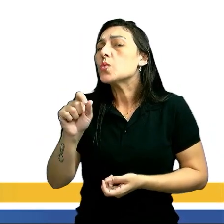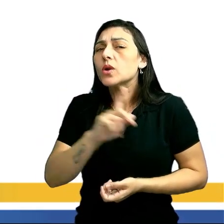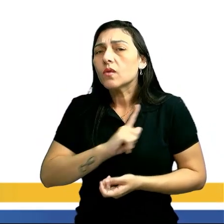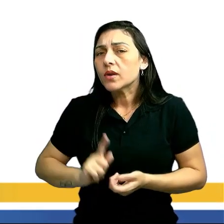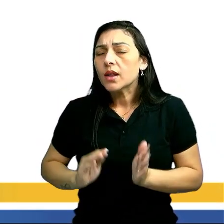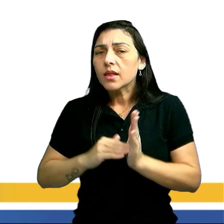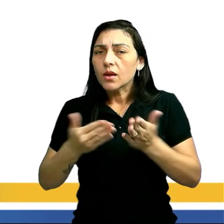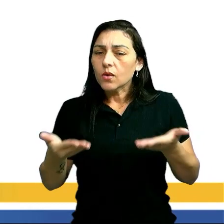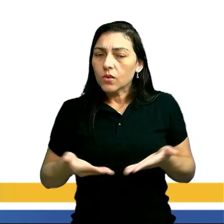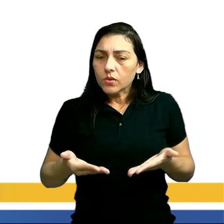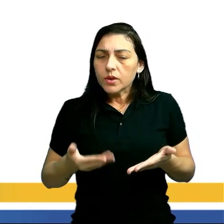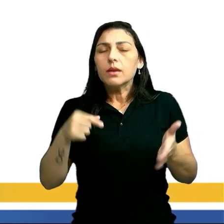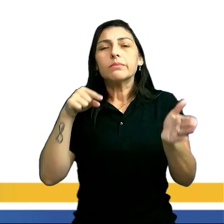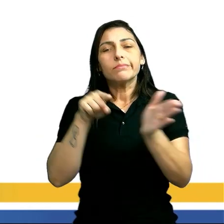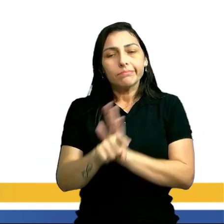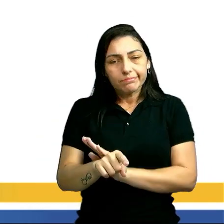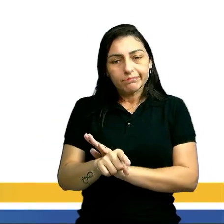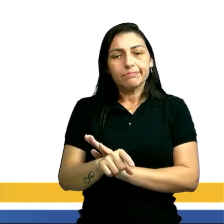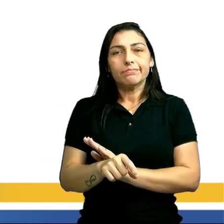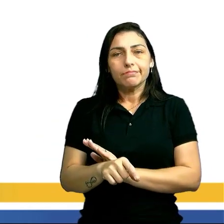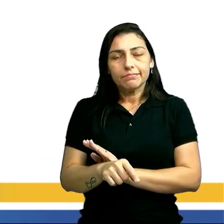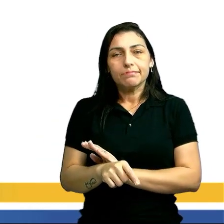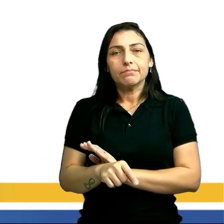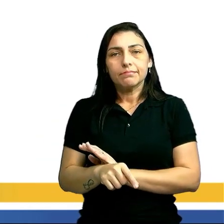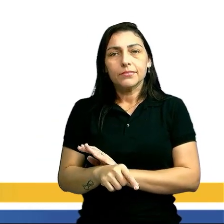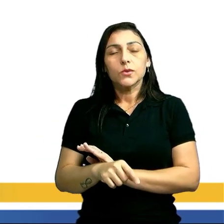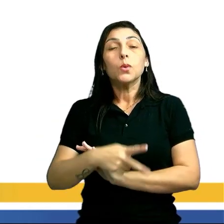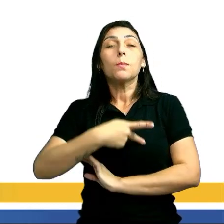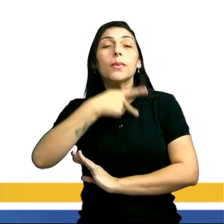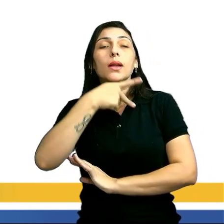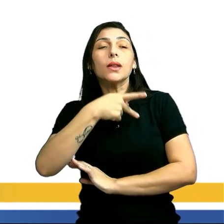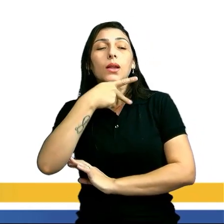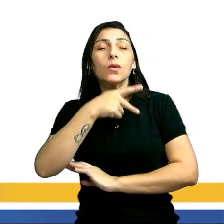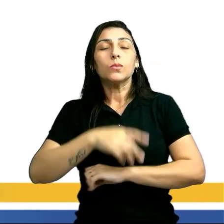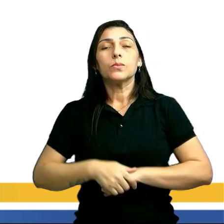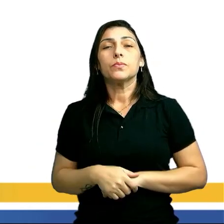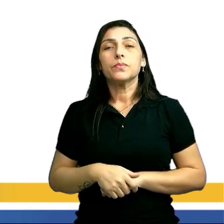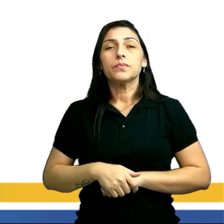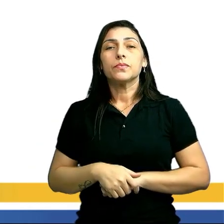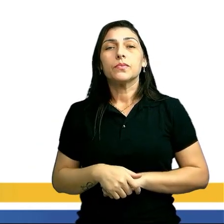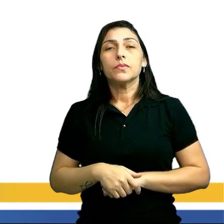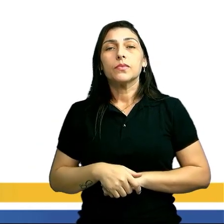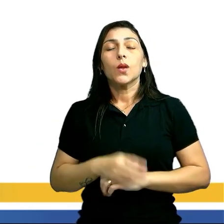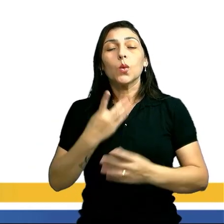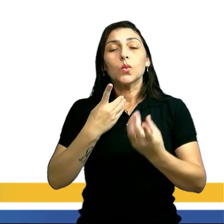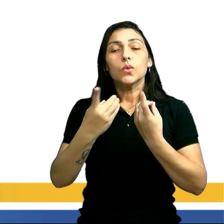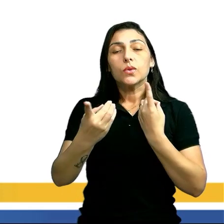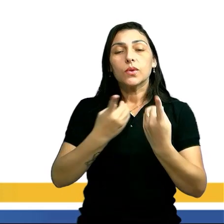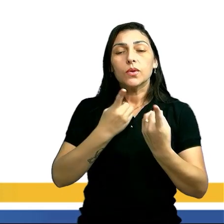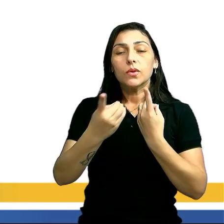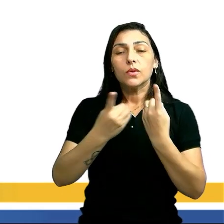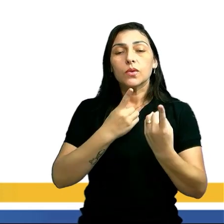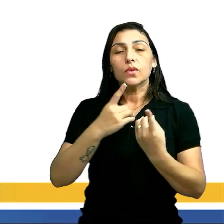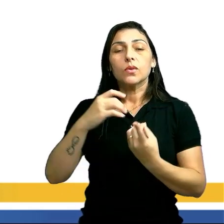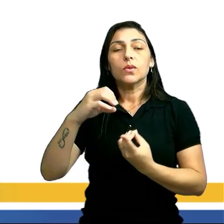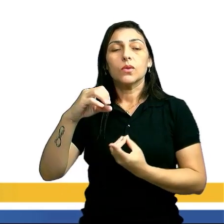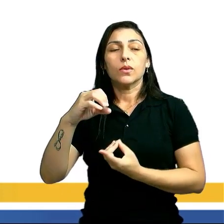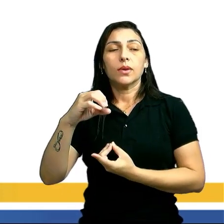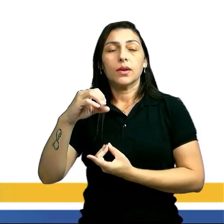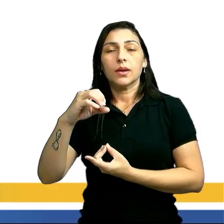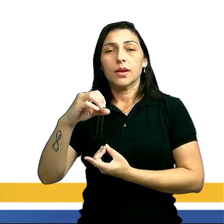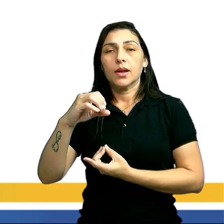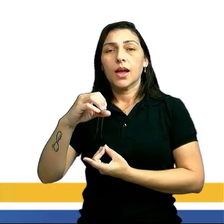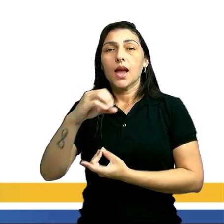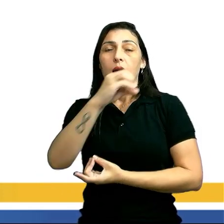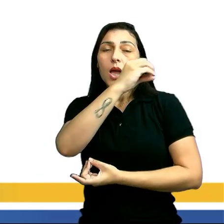até hoje? Então essa é uma pergunta do Platão. Então, no diálogo entre Glauco e Sócrates,